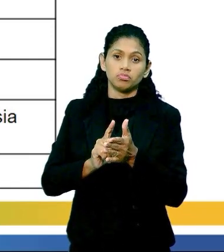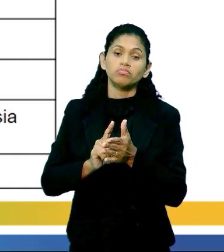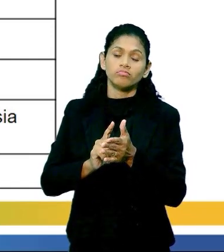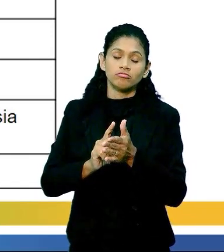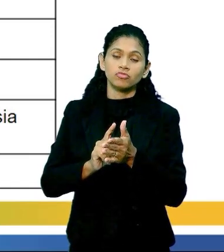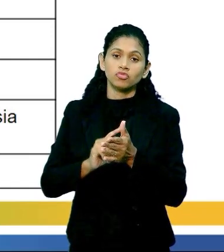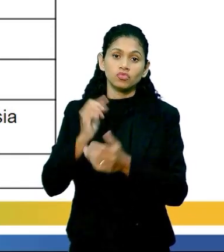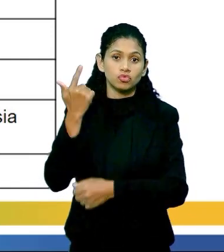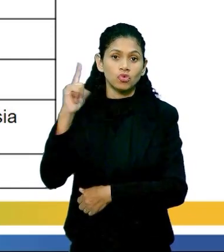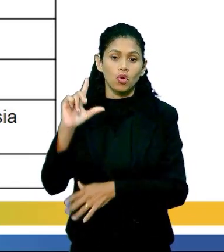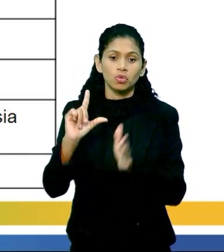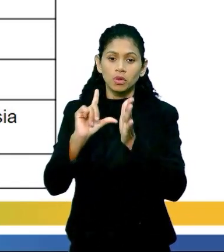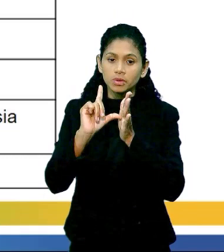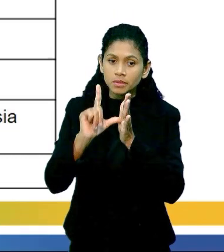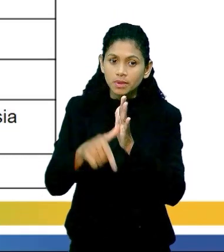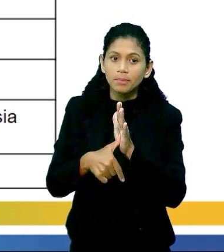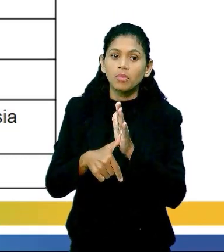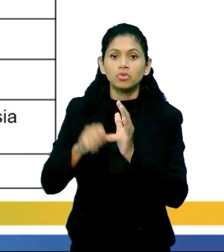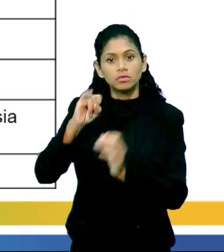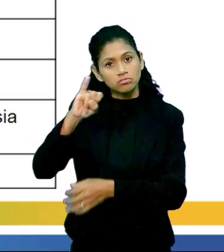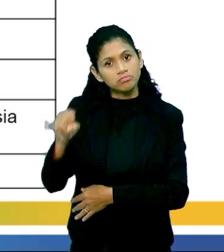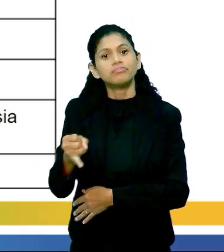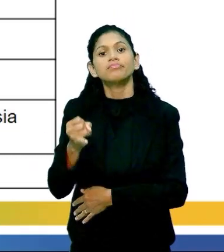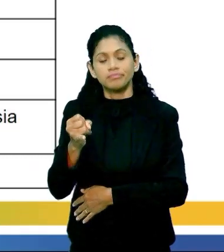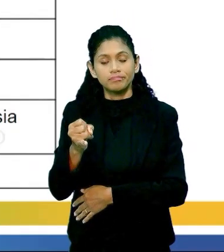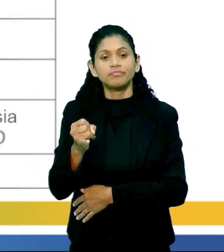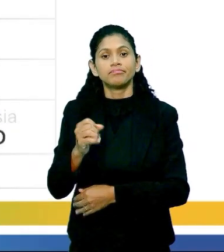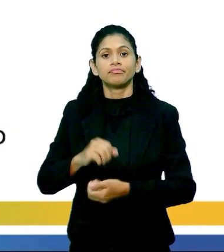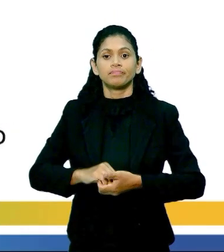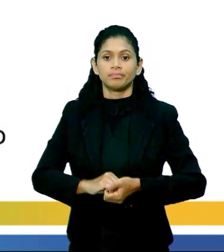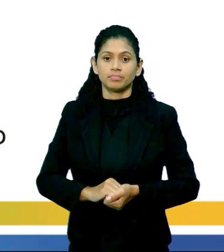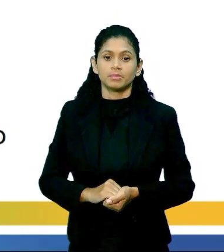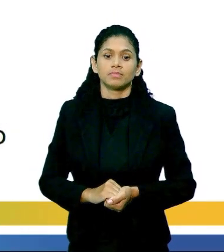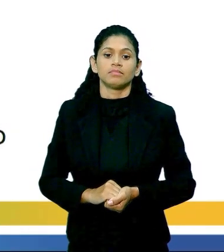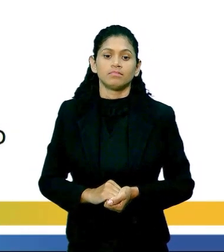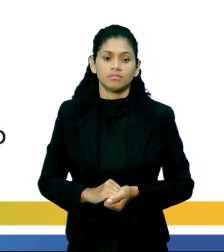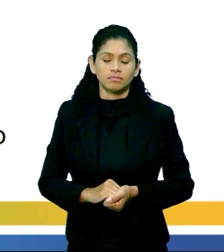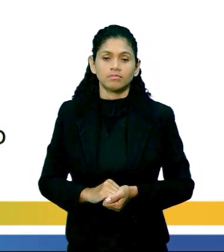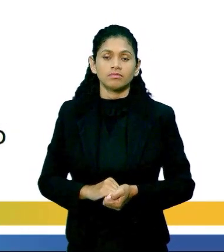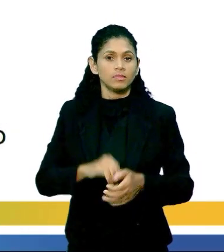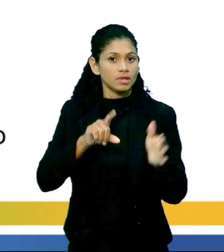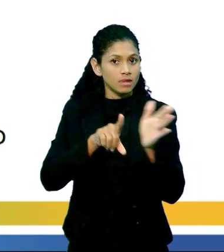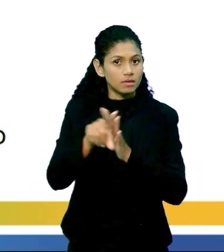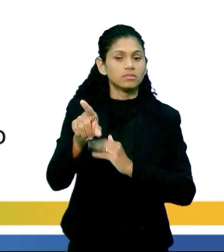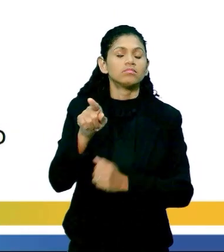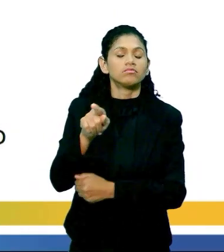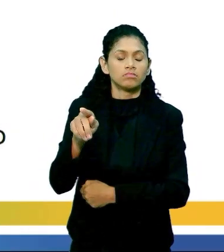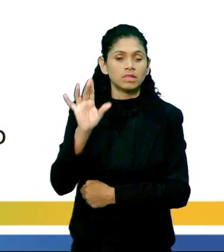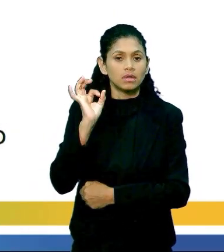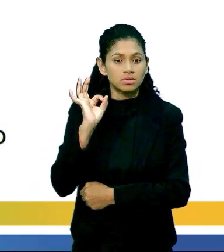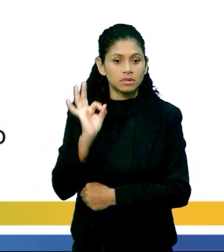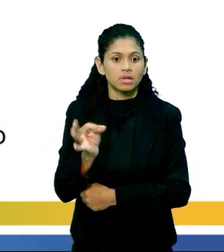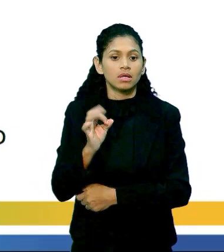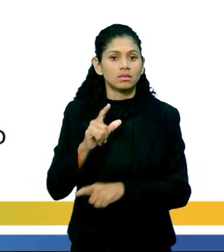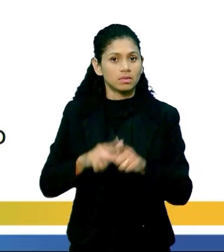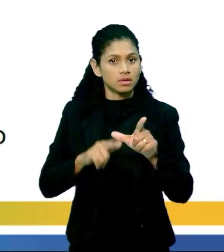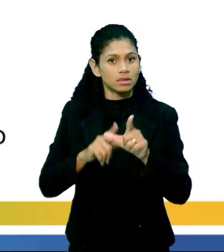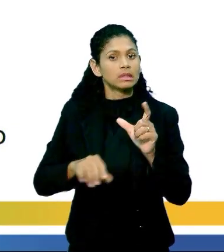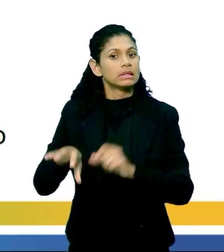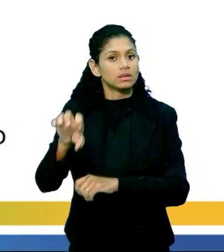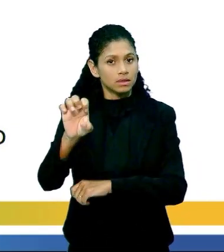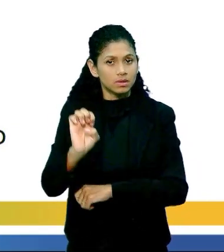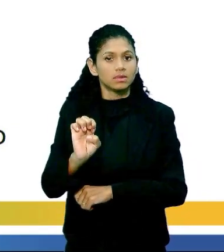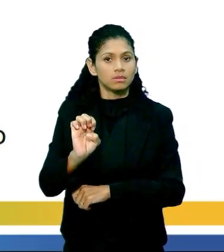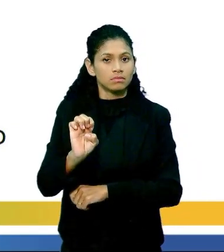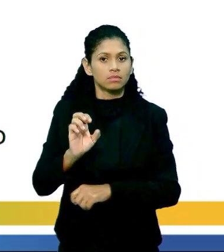segunda metade do ano, ou seja, de julho a dezembro. Então é isso, galera. Nessa questão aí, essa é a alternativa correta, né? Parabéns